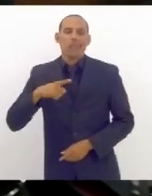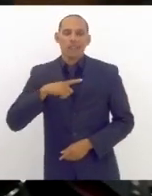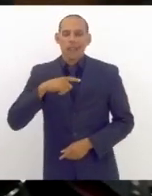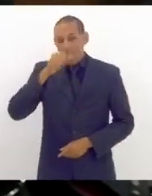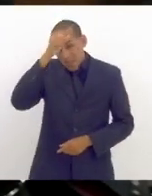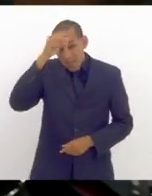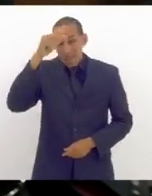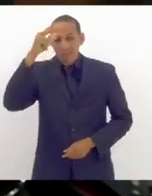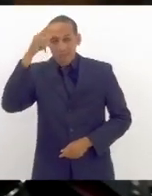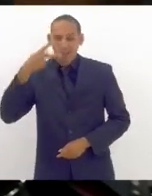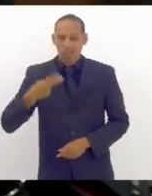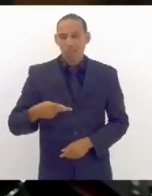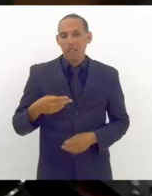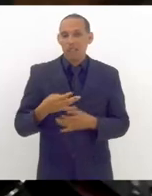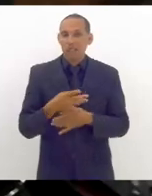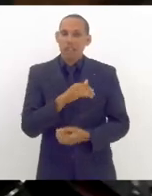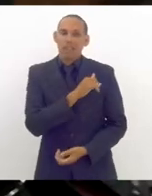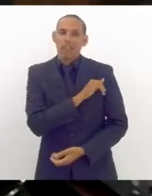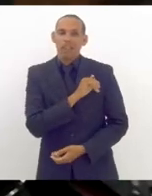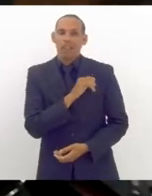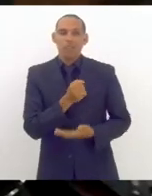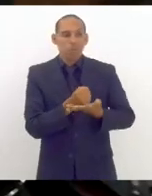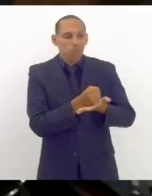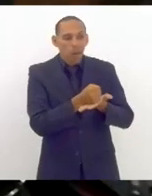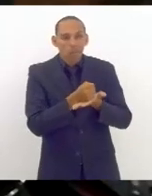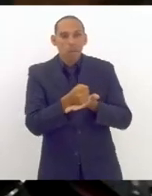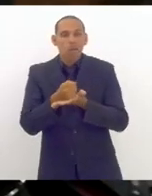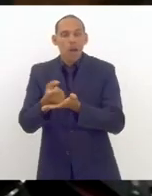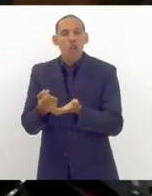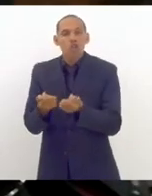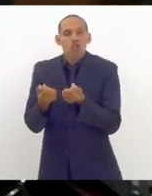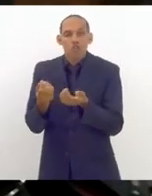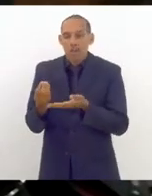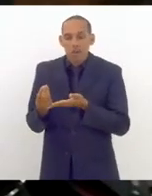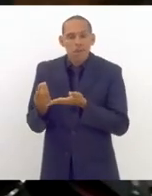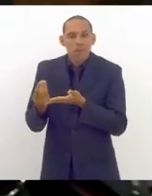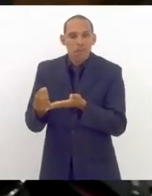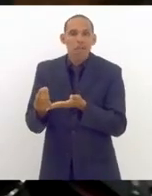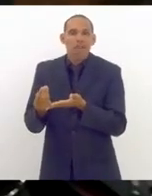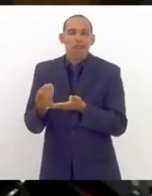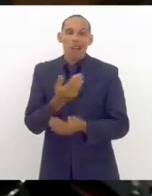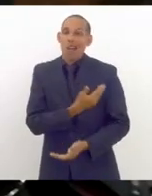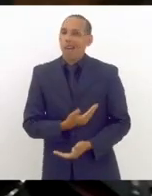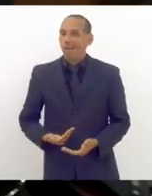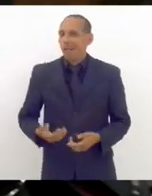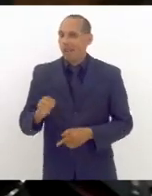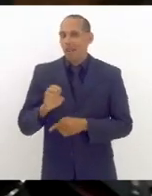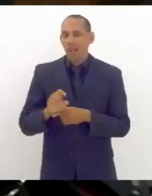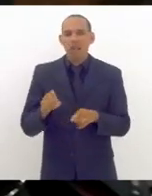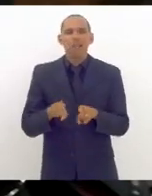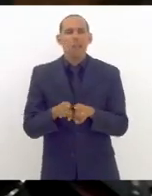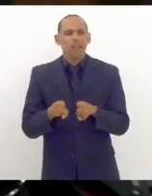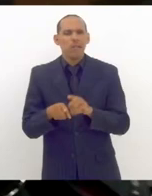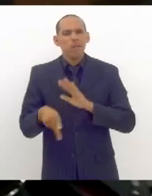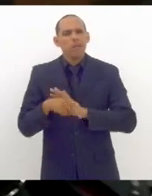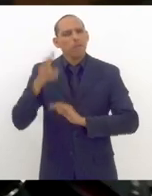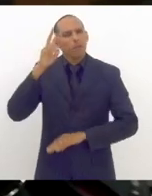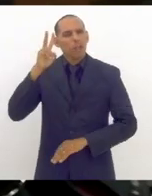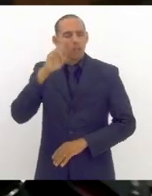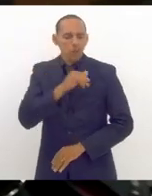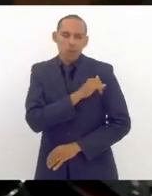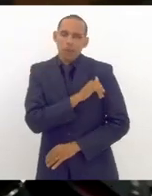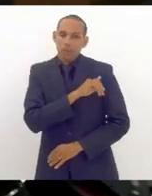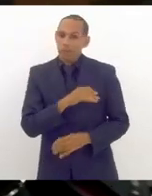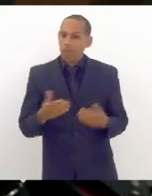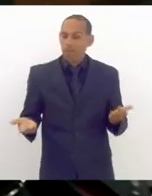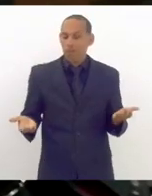prefeitos da cidade do Rio de Janeiro até prestando recurso para o governo do estado em alguns momentos já da história do Estado do Rio de Janeiro né então